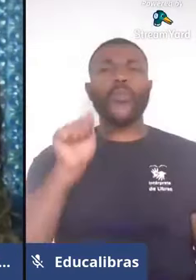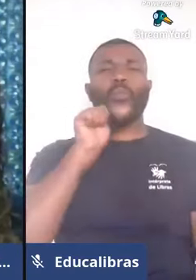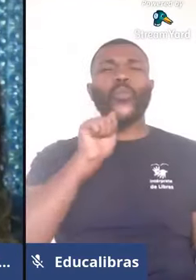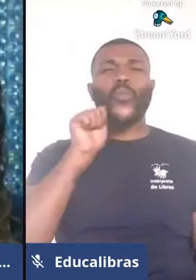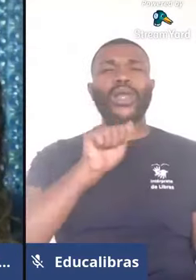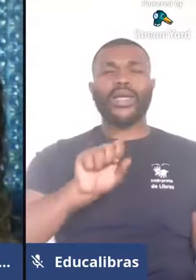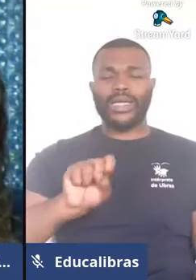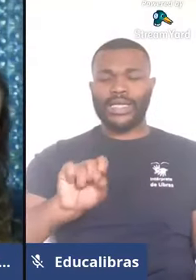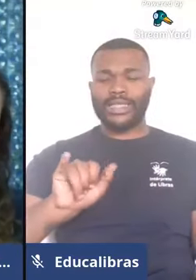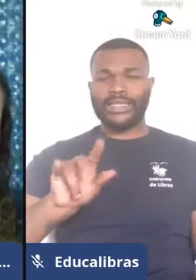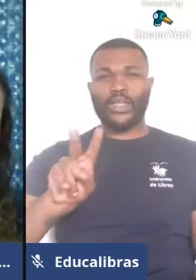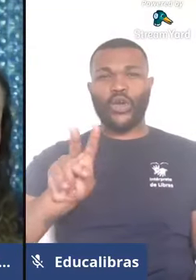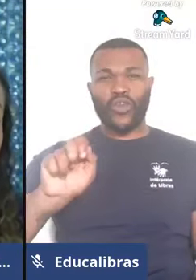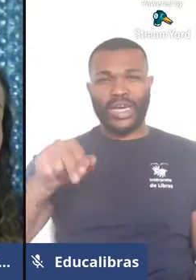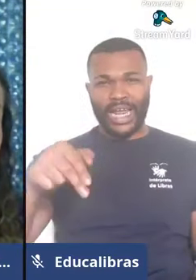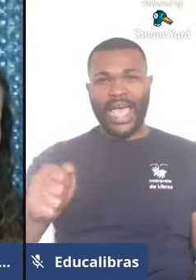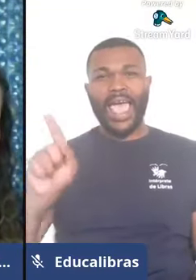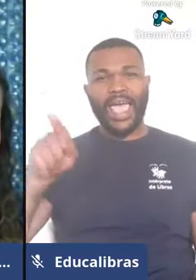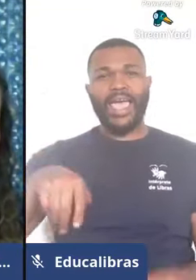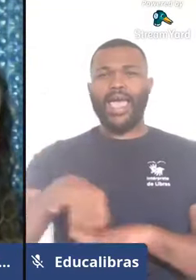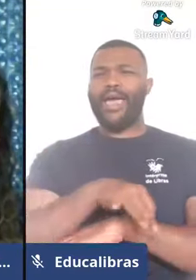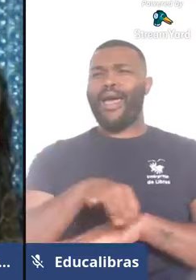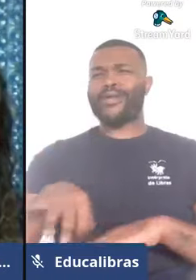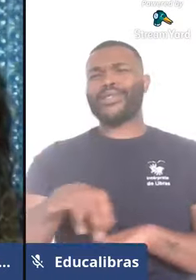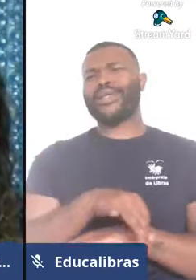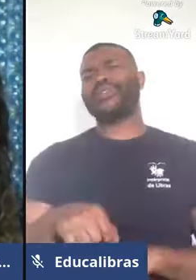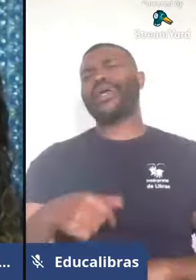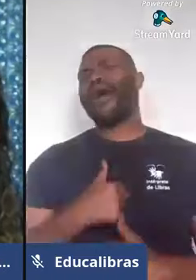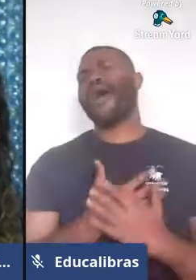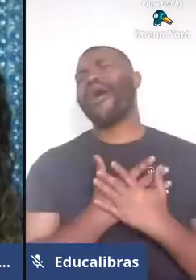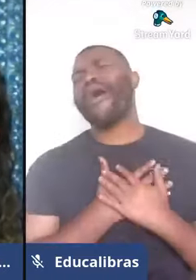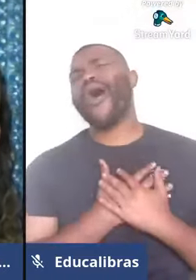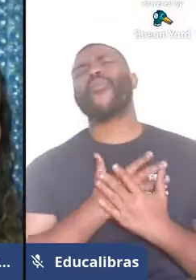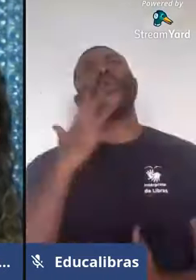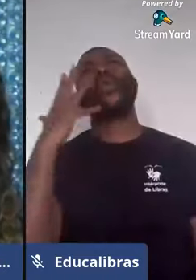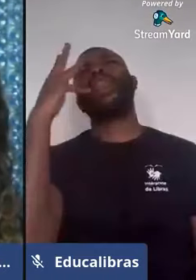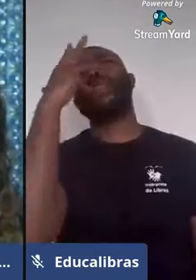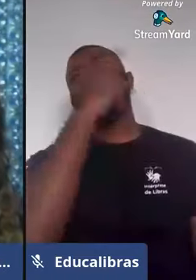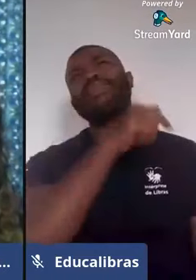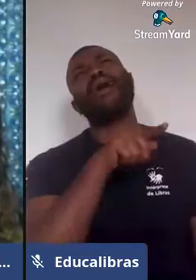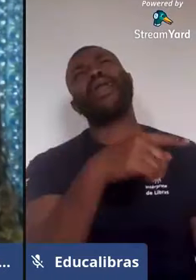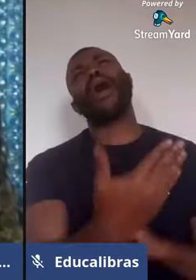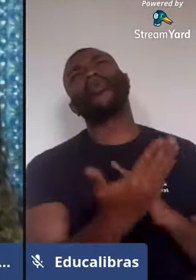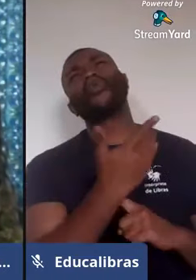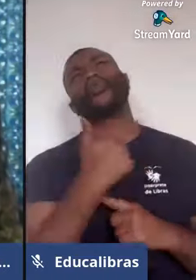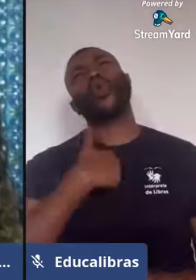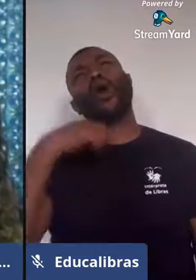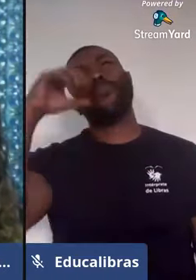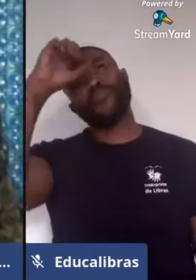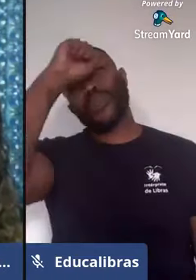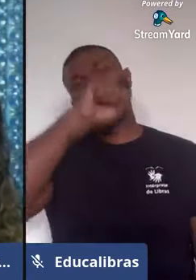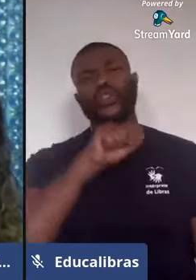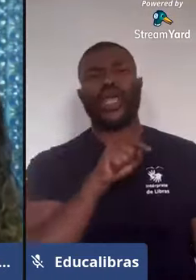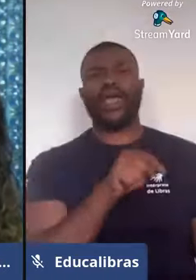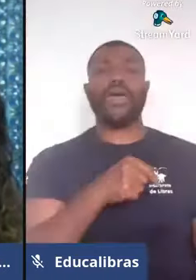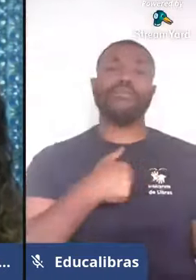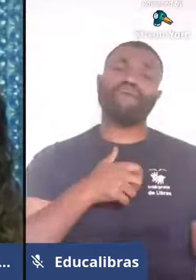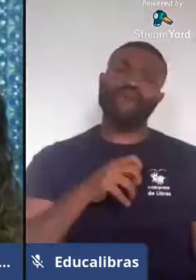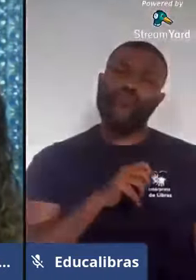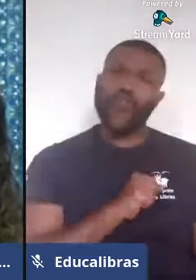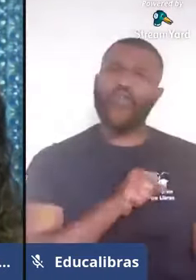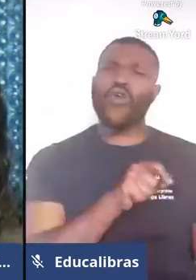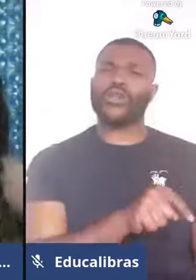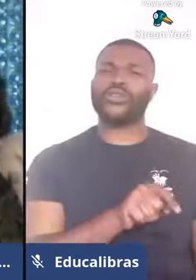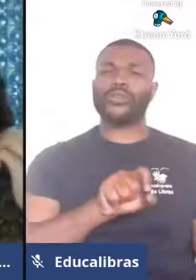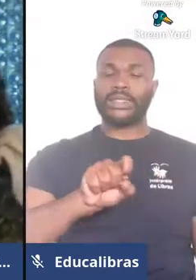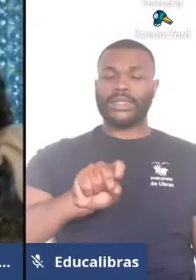deficiência. Nossa, Silvana, uma querida, uma linda, né? Aprendi muito com ela. Gosto muito da Silvana, gosto muito